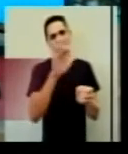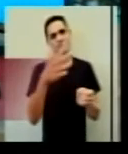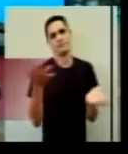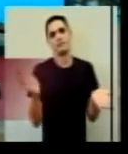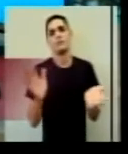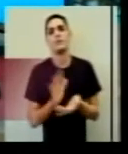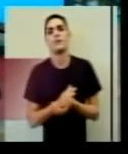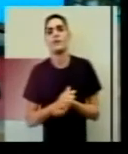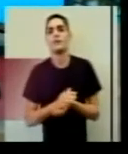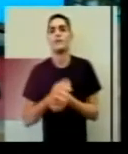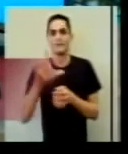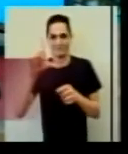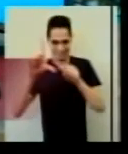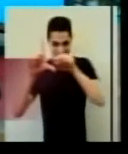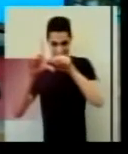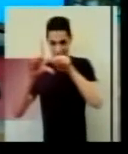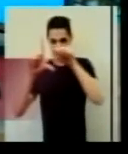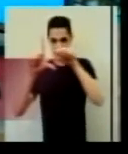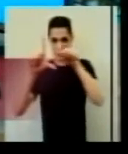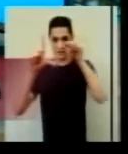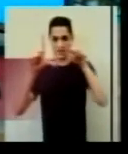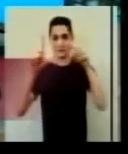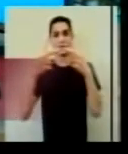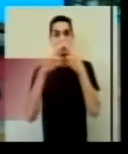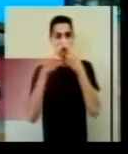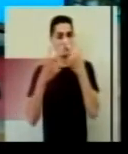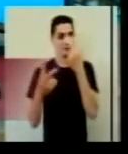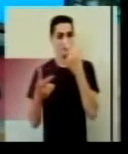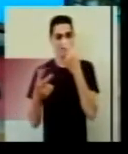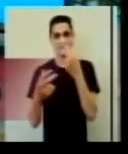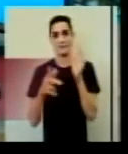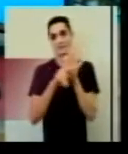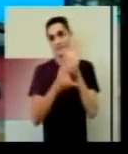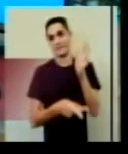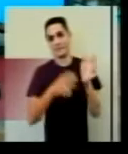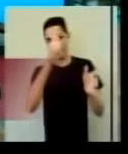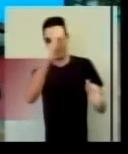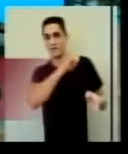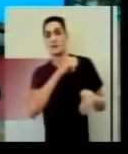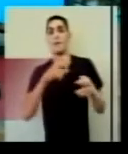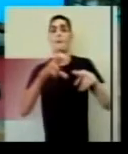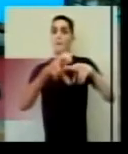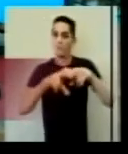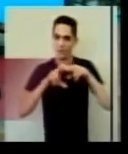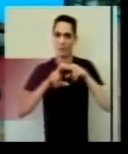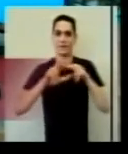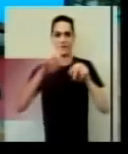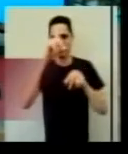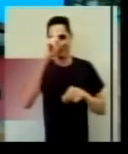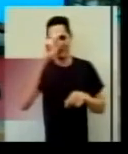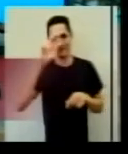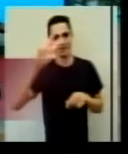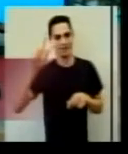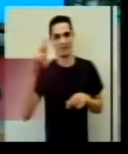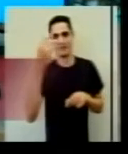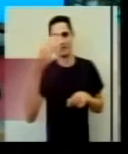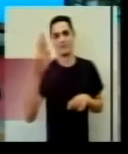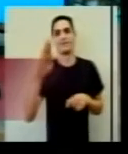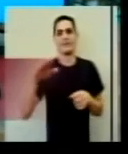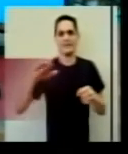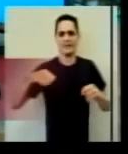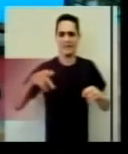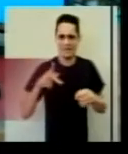tem 106 cidades, se eu não me engano. Então, você vê que é uma curva muito parecida. Por isso